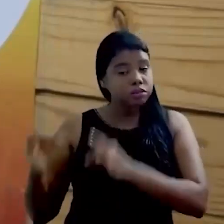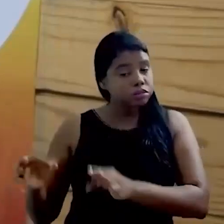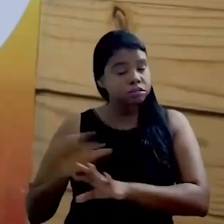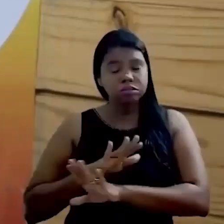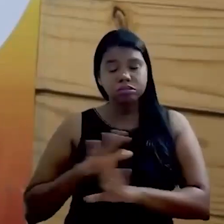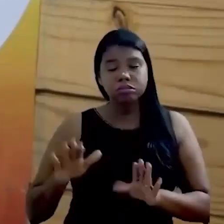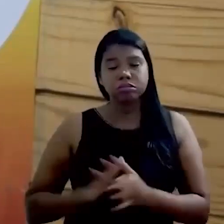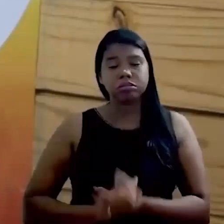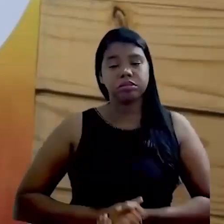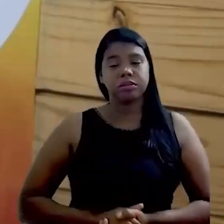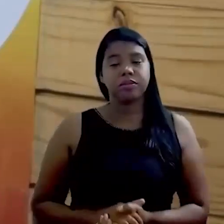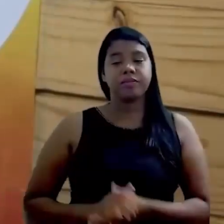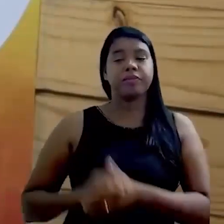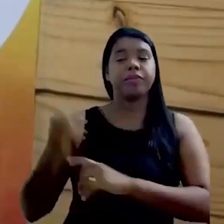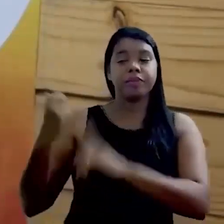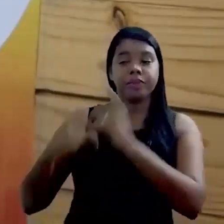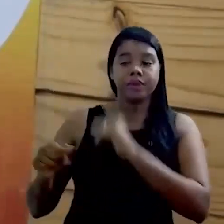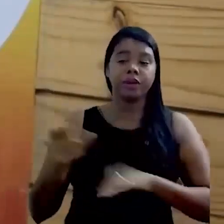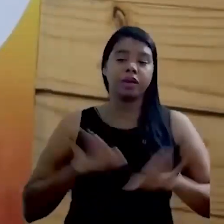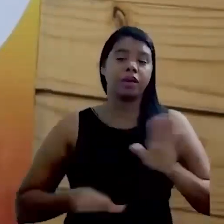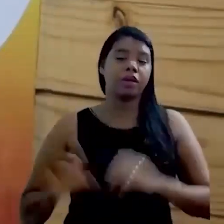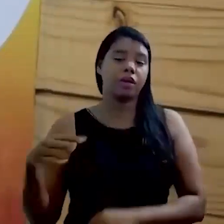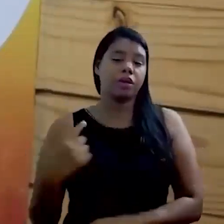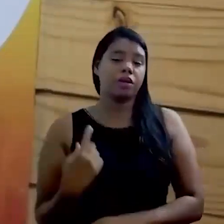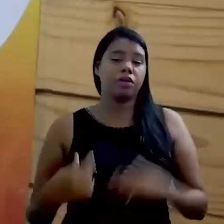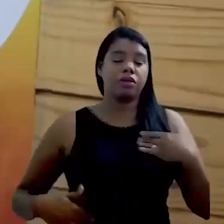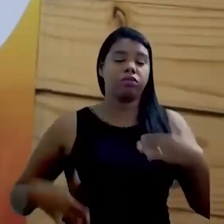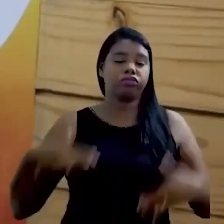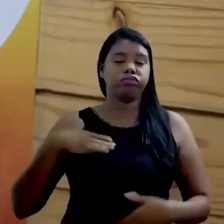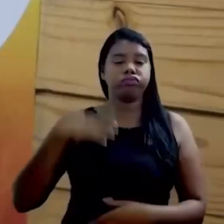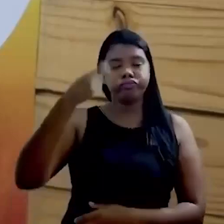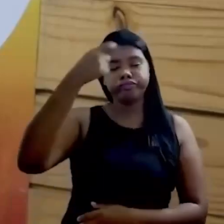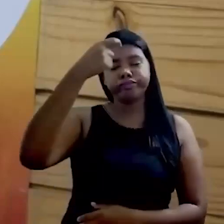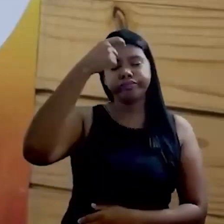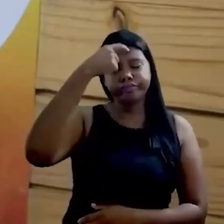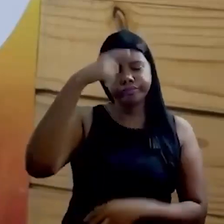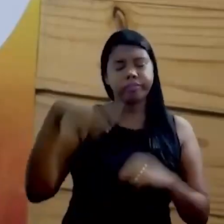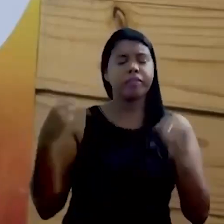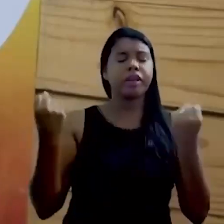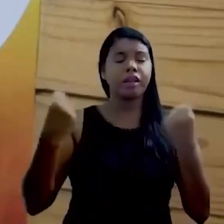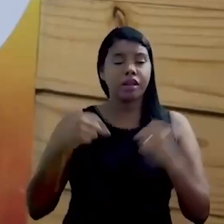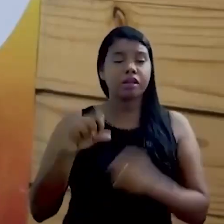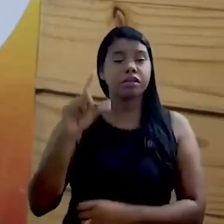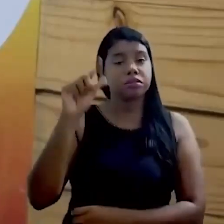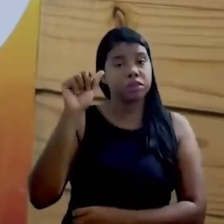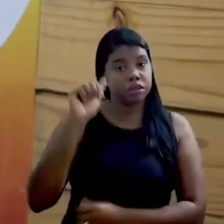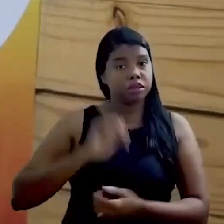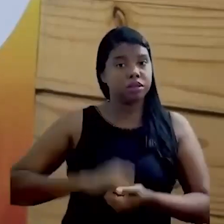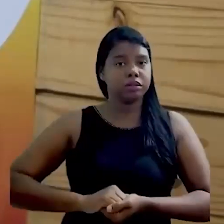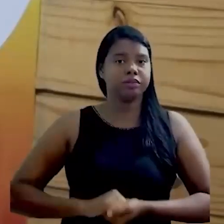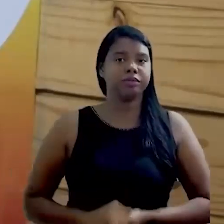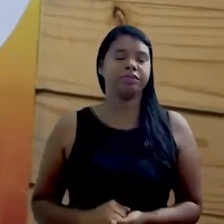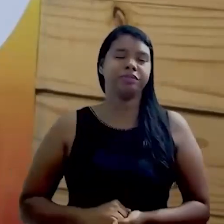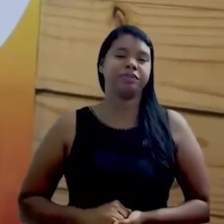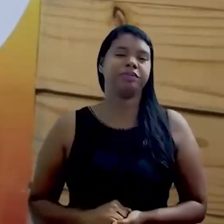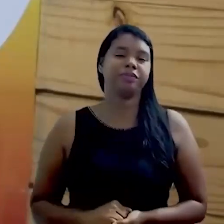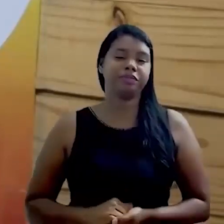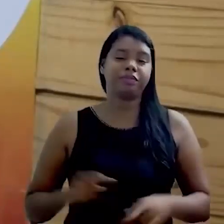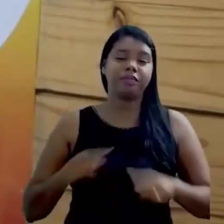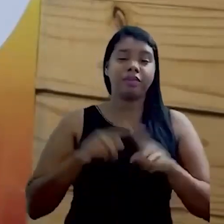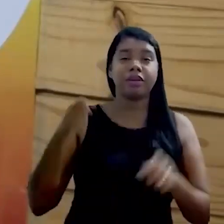dinheiro, inclusive, para cuidar da nossa saúde física, da nossa saúde mental, a gente precisa de dinheiro, vamos ser realistas. Né?